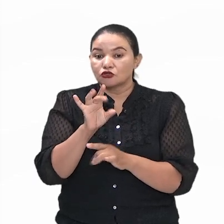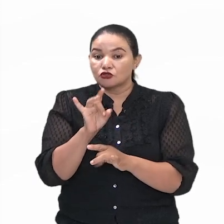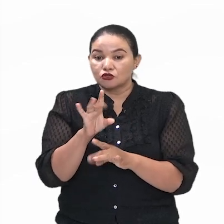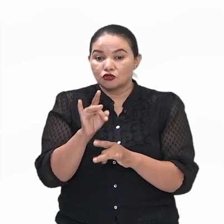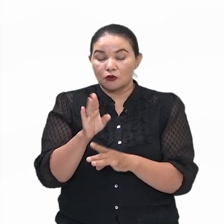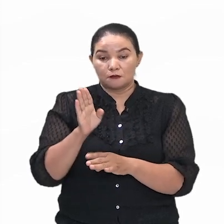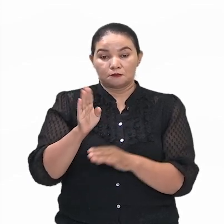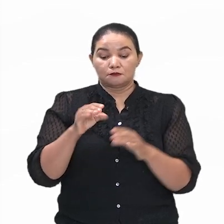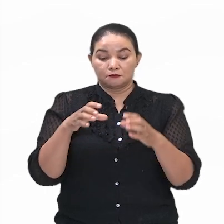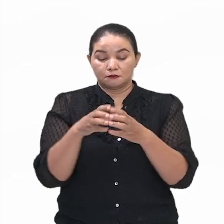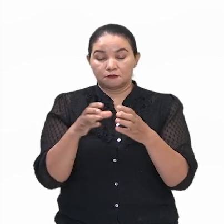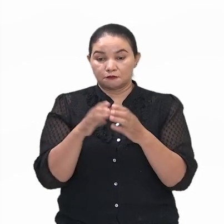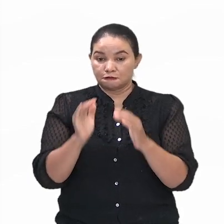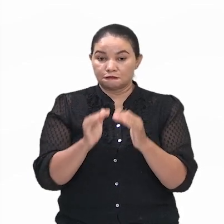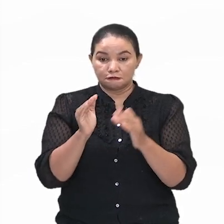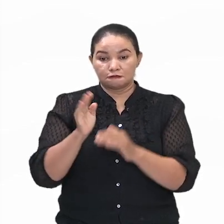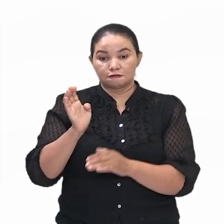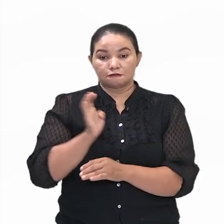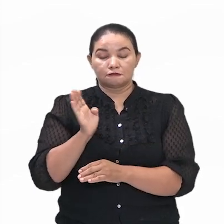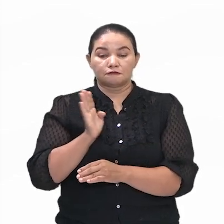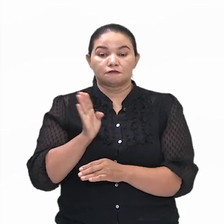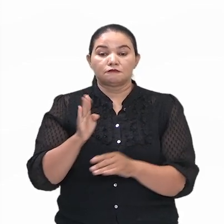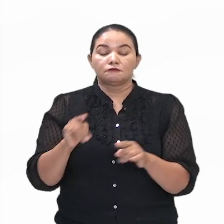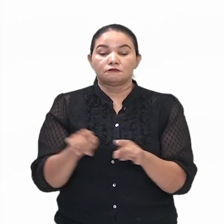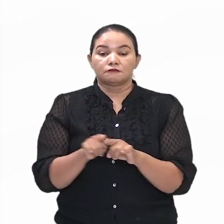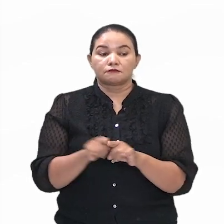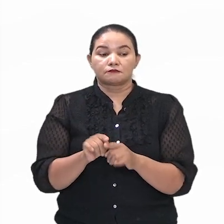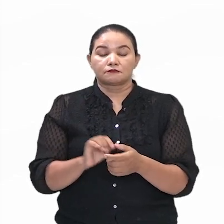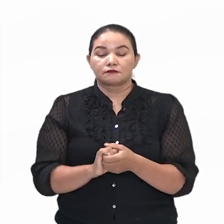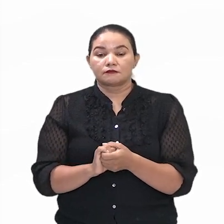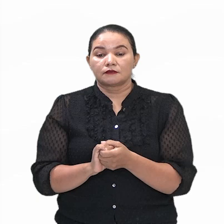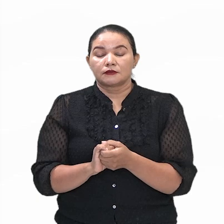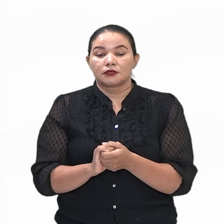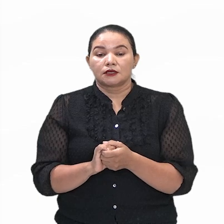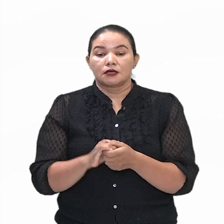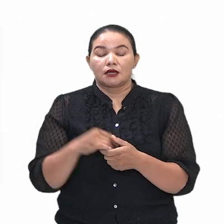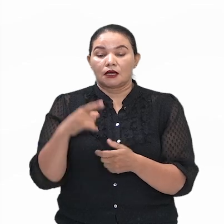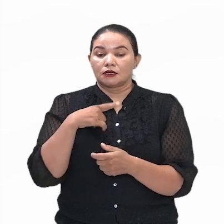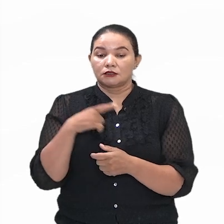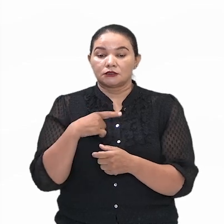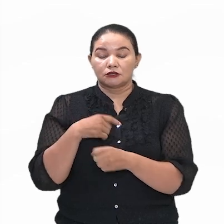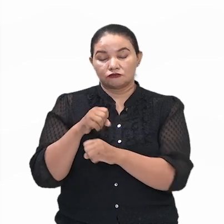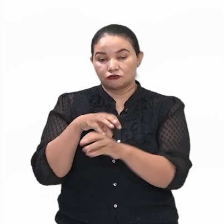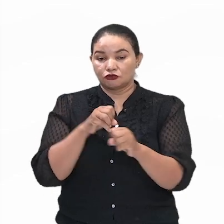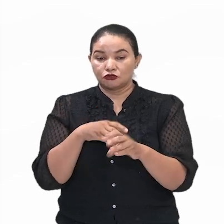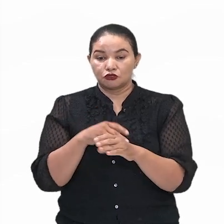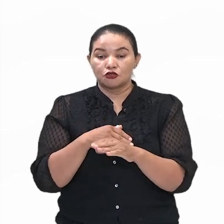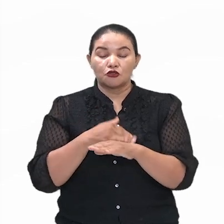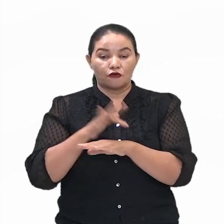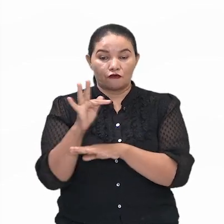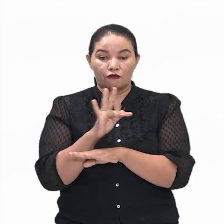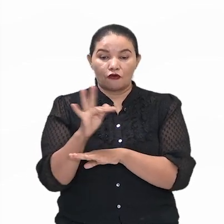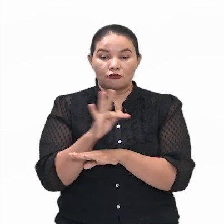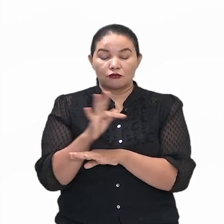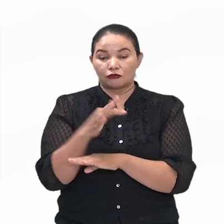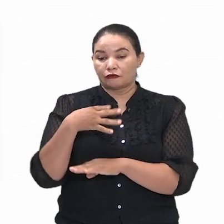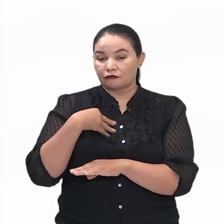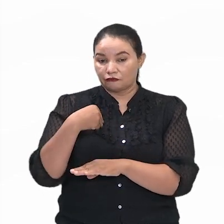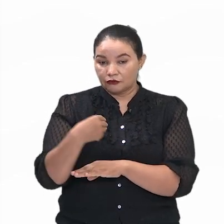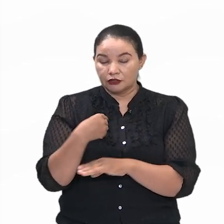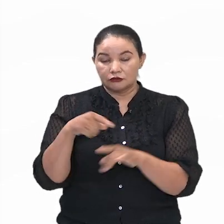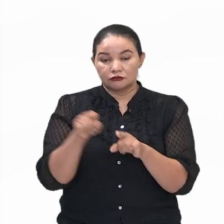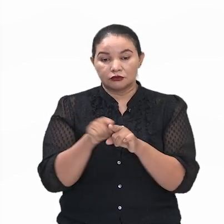elite colonial. E eu tenho também aí a educação formal voltada para os filhos da elite.